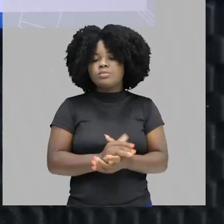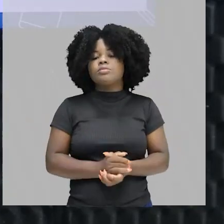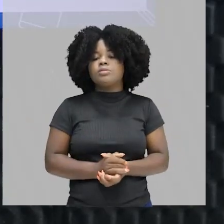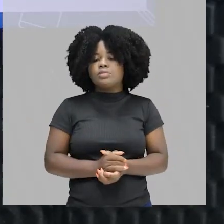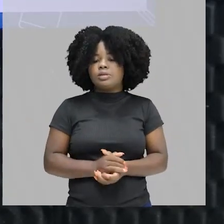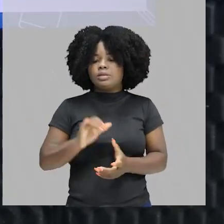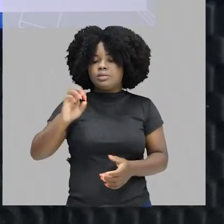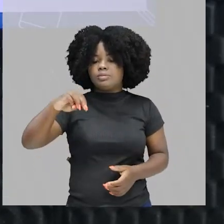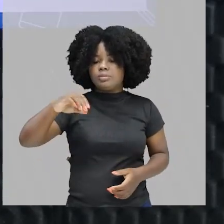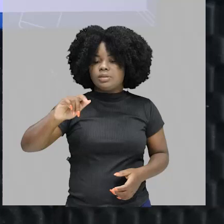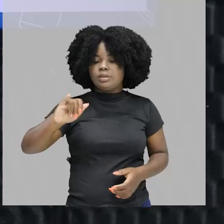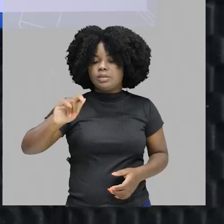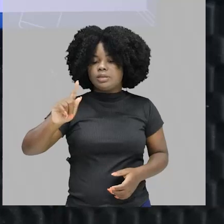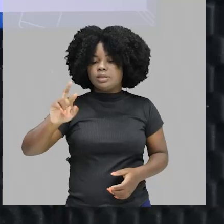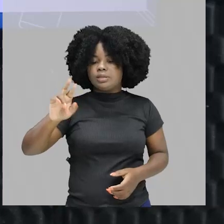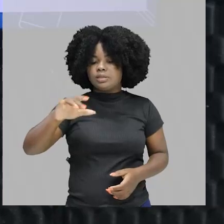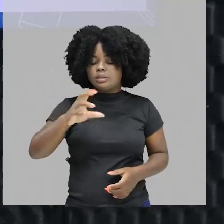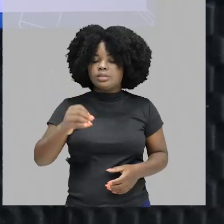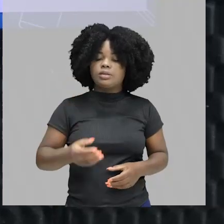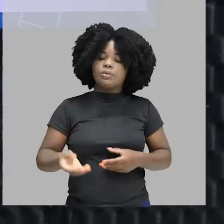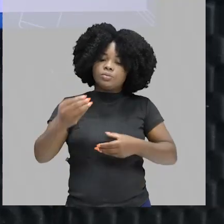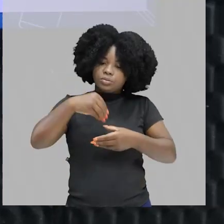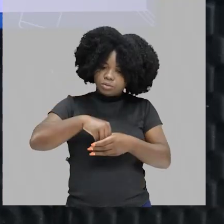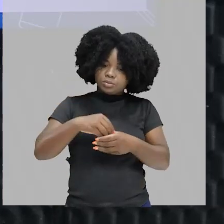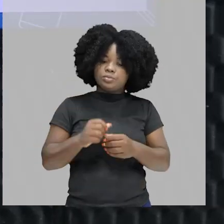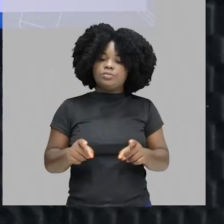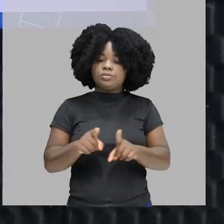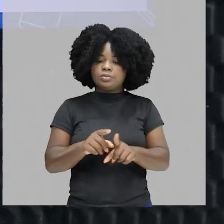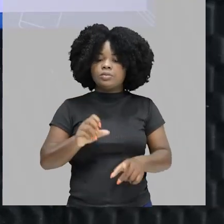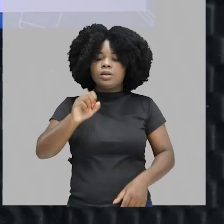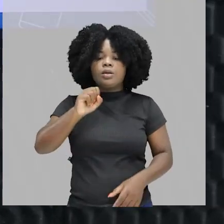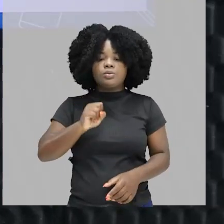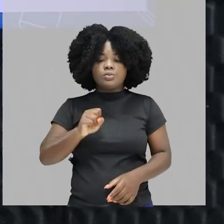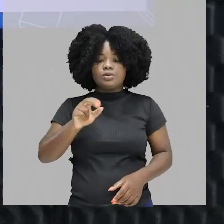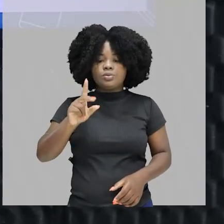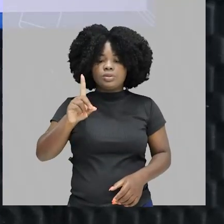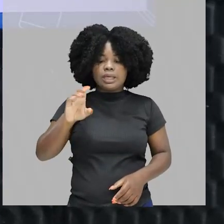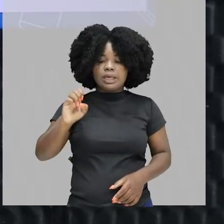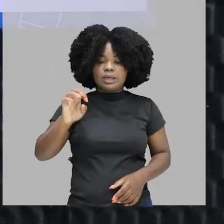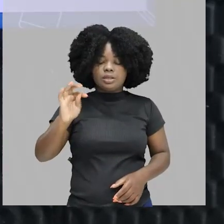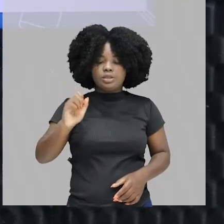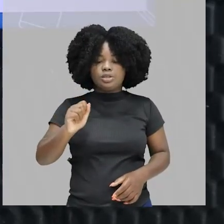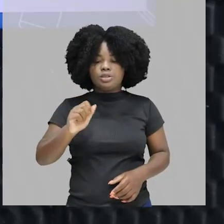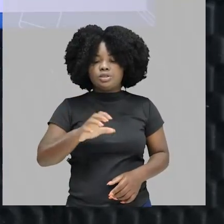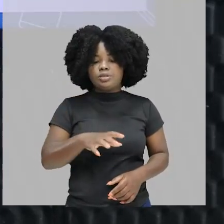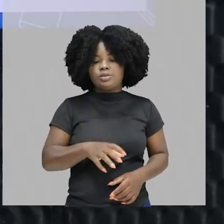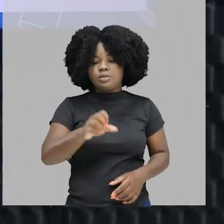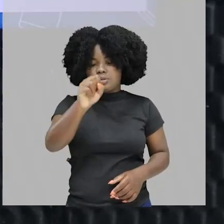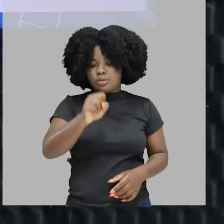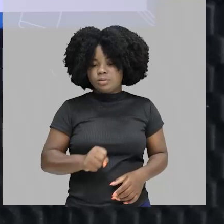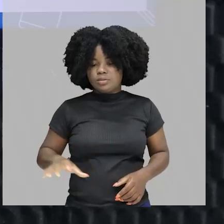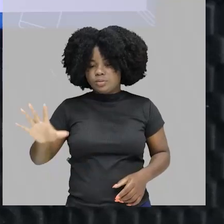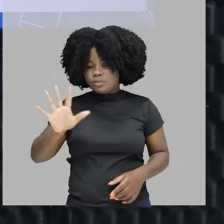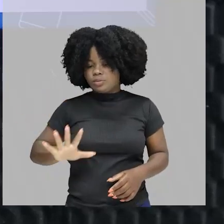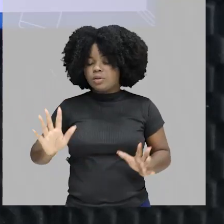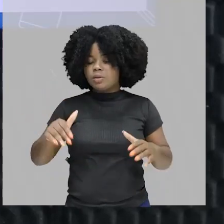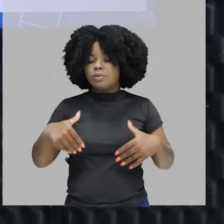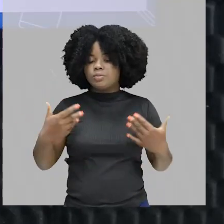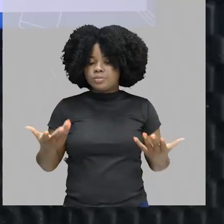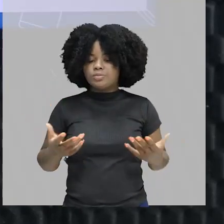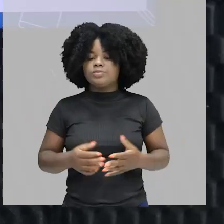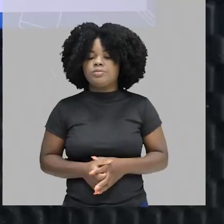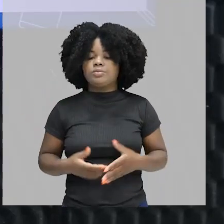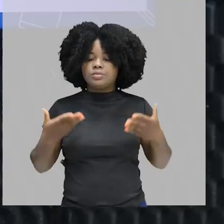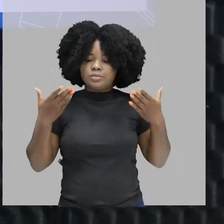tá? No sudeste, lembra, Marcos, quando a gente fala de imigração, qual é a região que vai ter grande destaque nessa recepção de imigrantes?